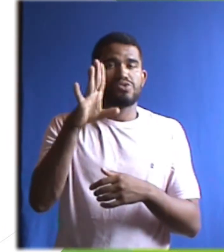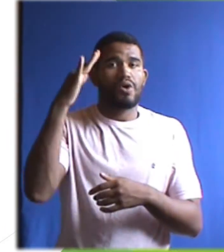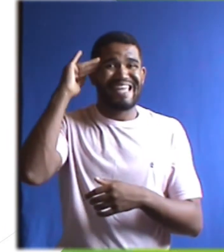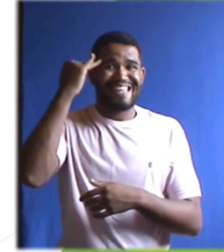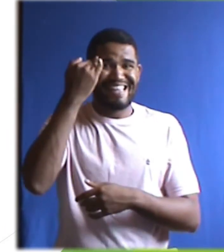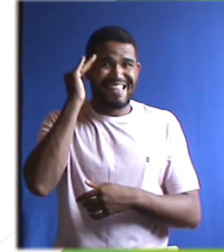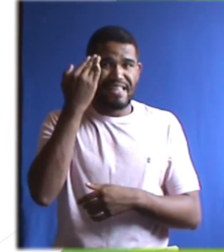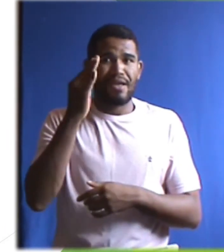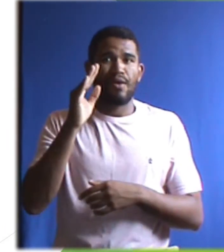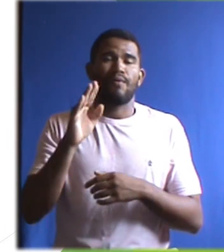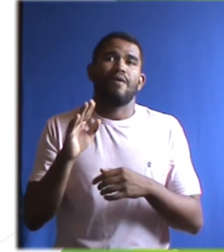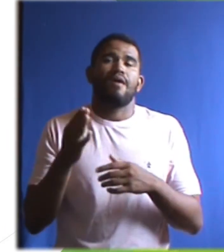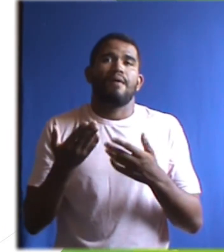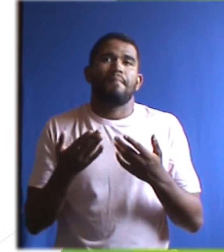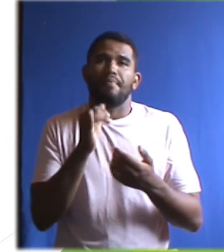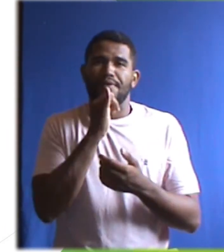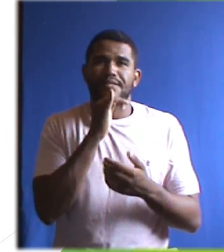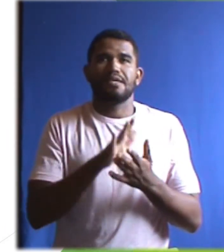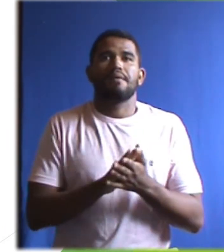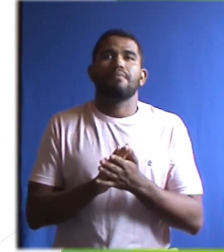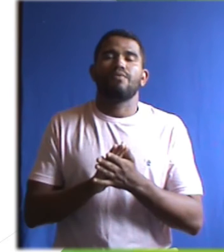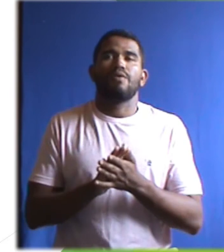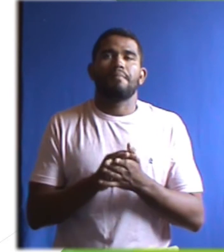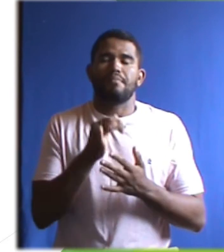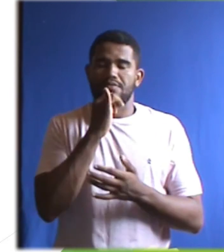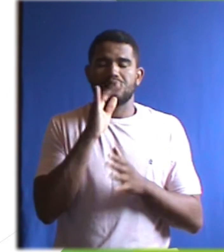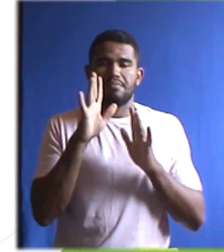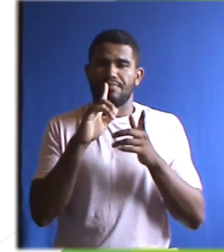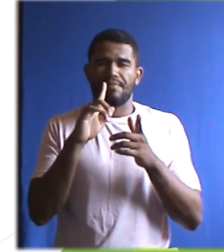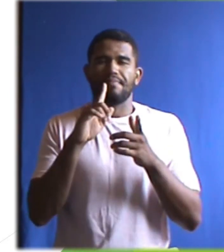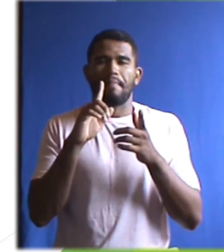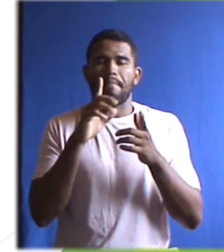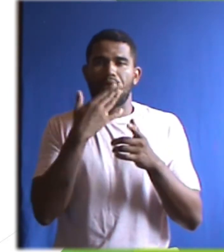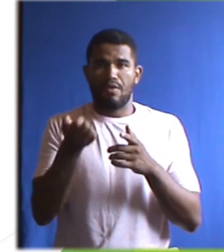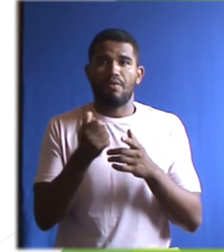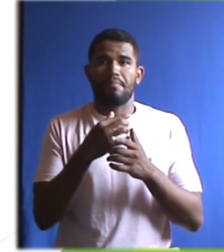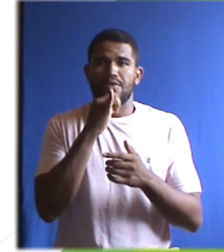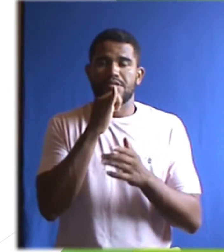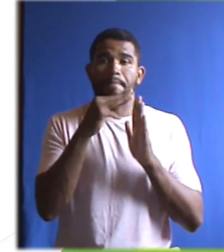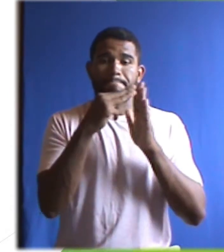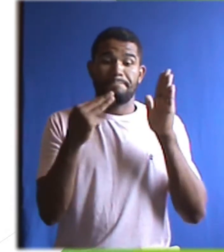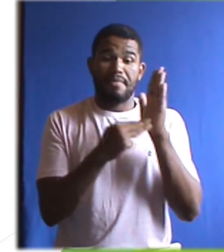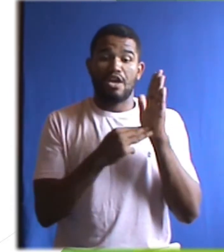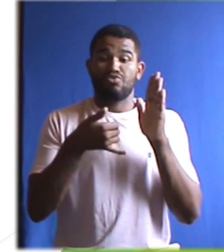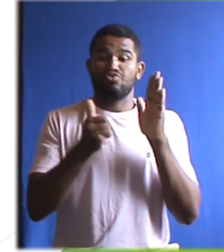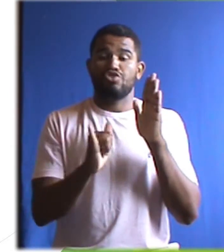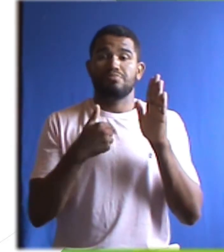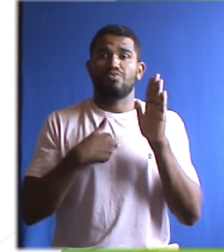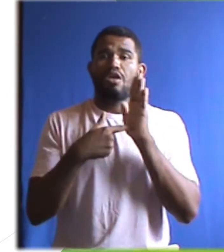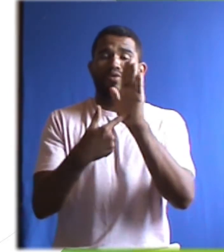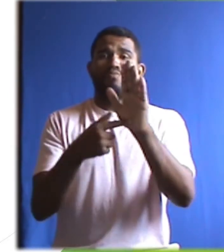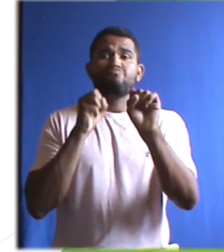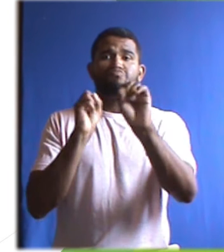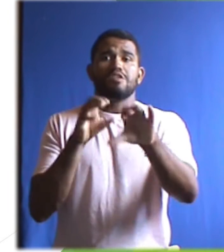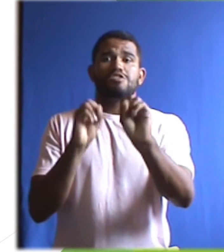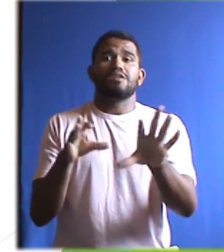eu explicar para vocês ou vocês só entenderem o que vocês... não adianta eu explicar para vocês um